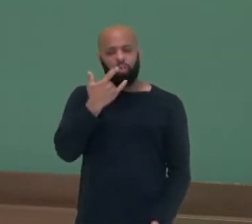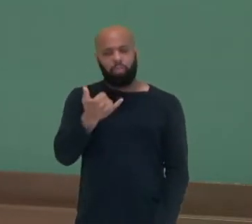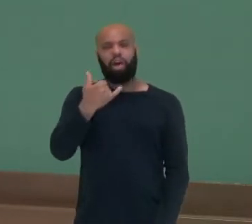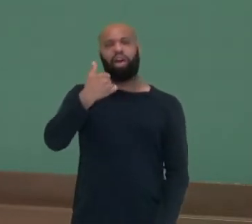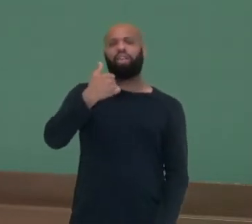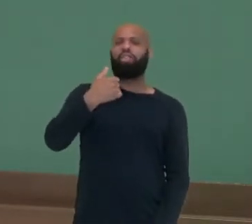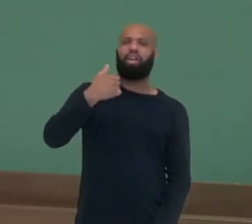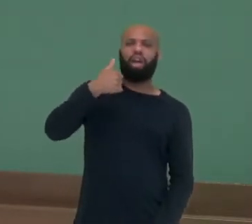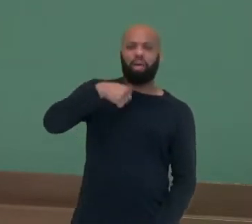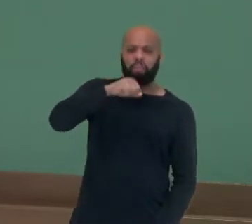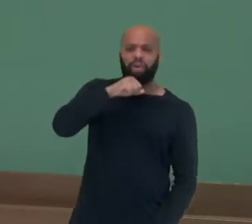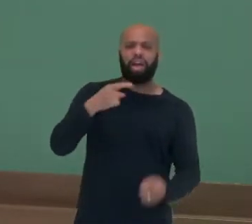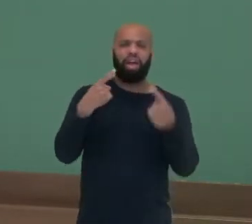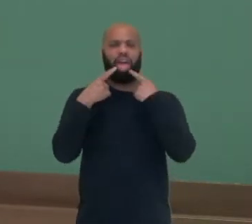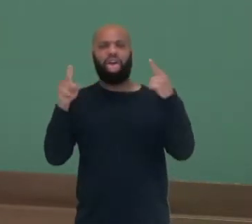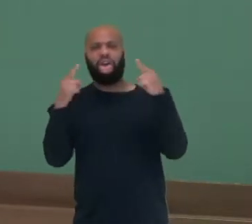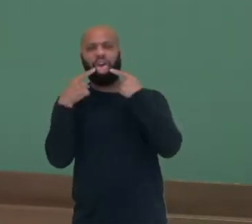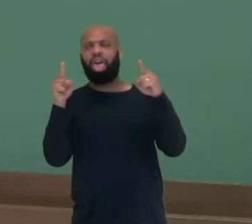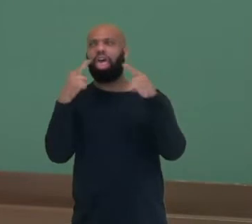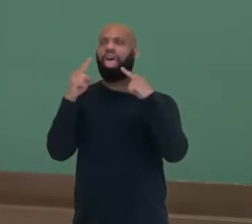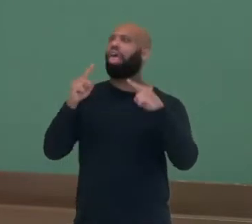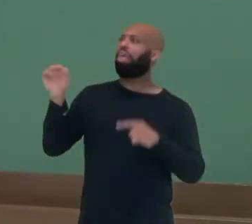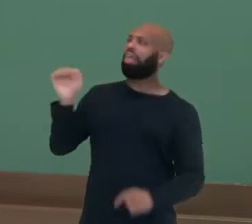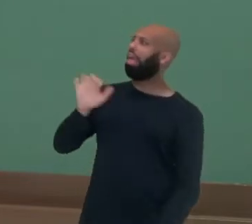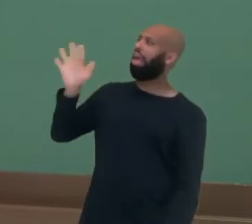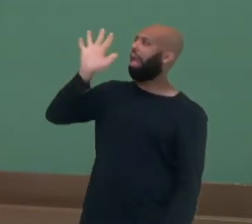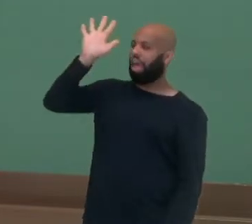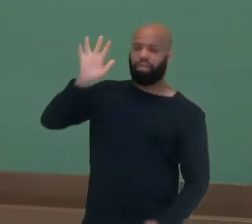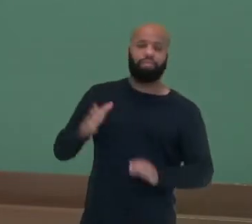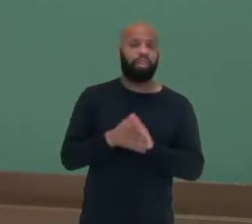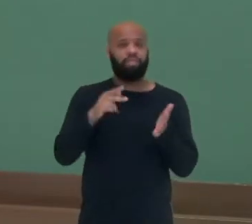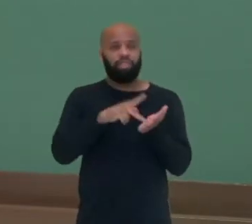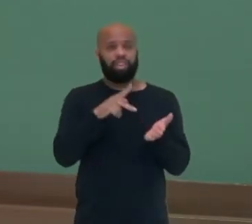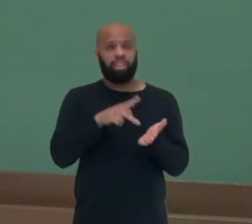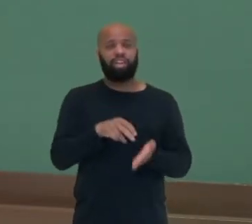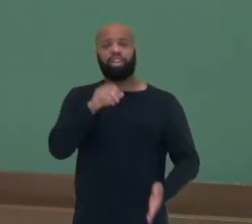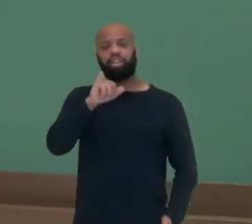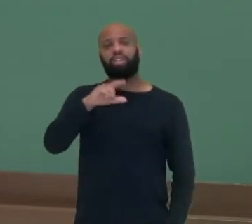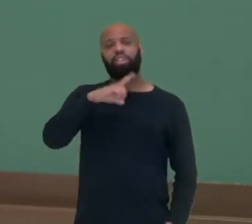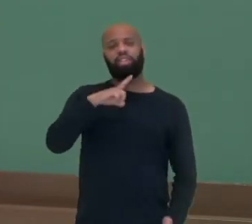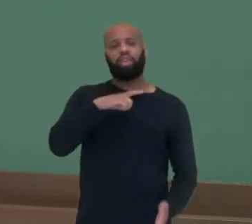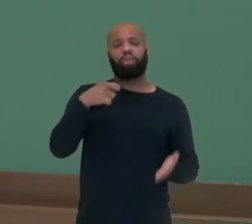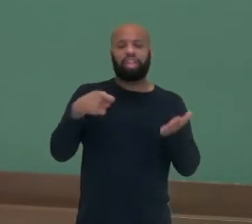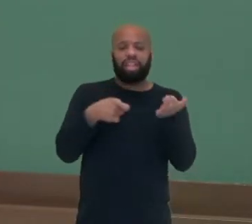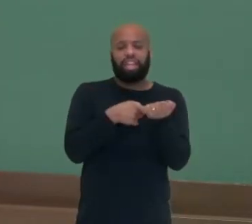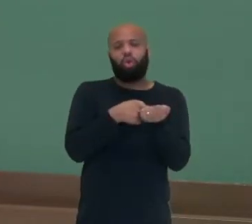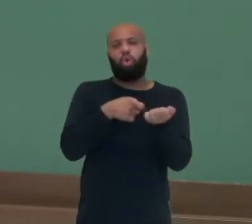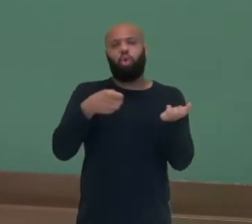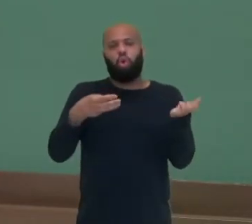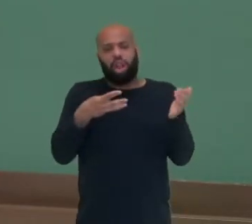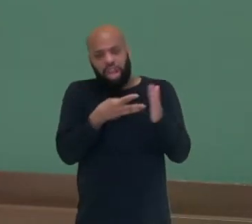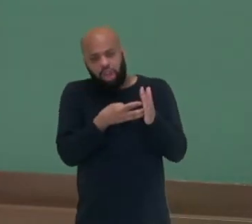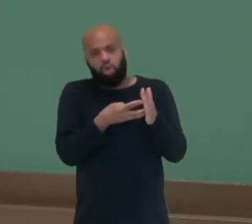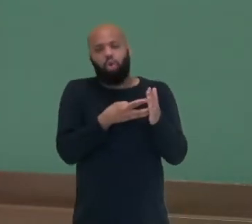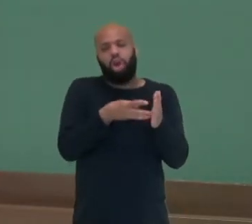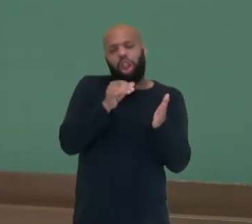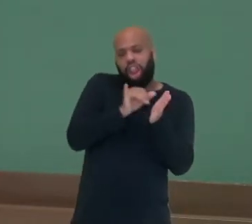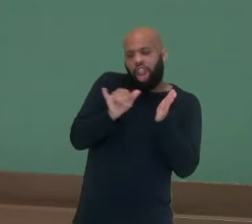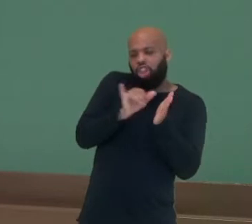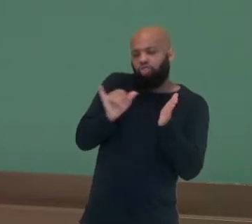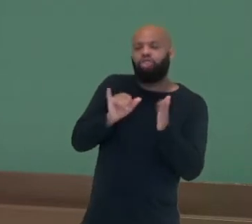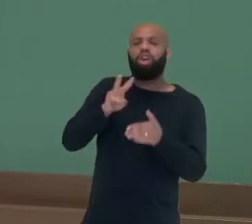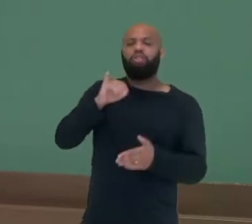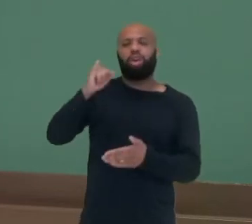mãe reclama. Meu Deus, que caro! Claro, quanto mais consumimos energia elétrica, mais nós pagamos.